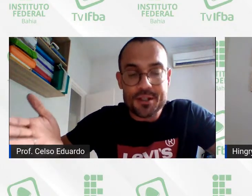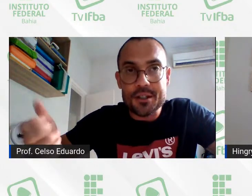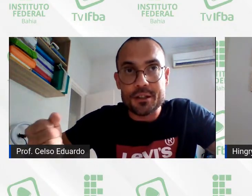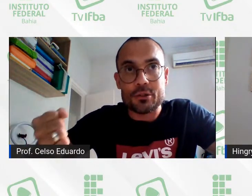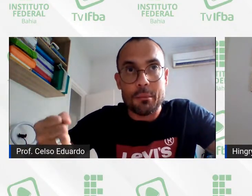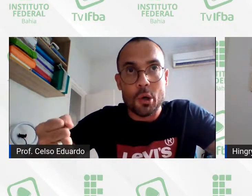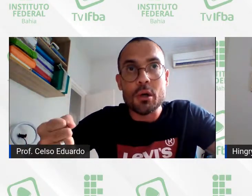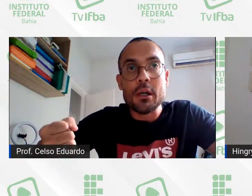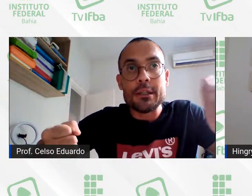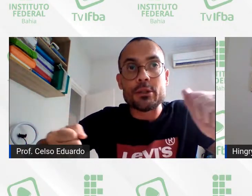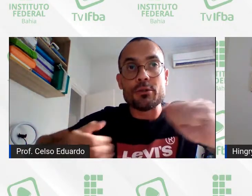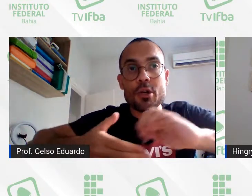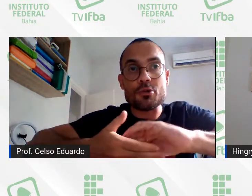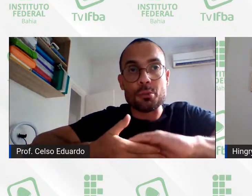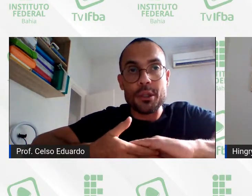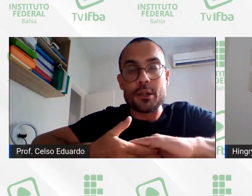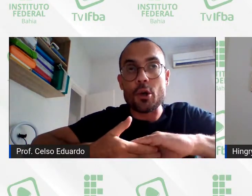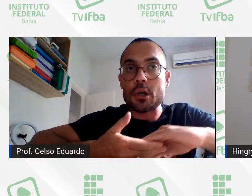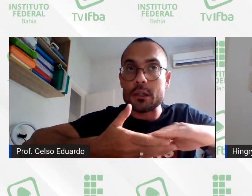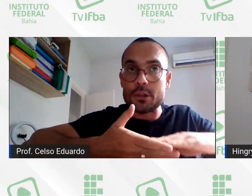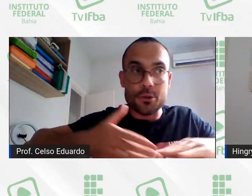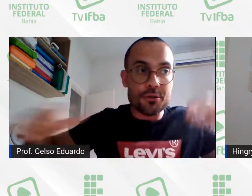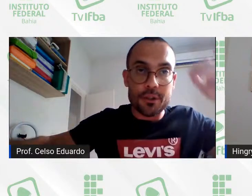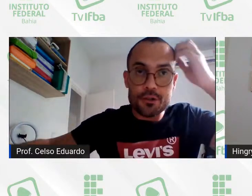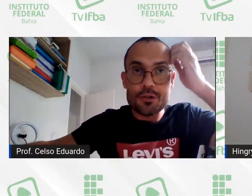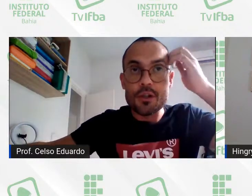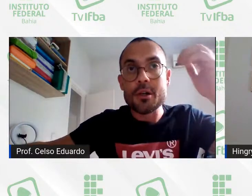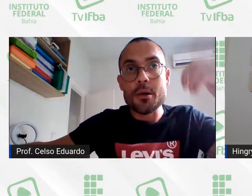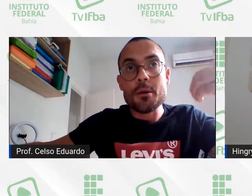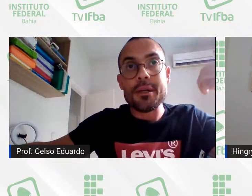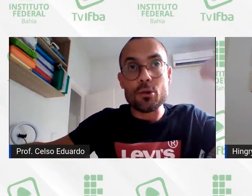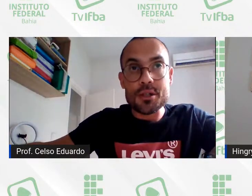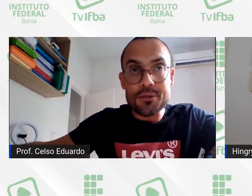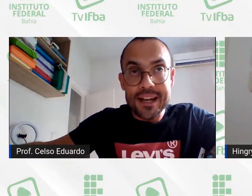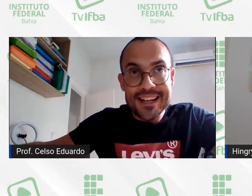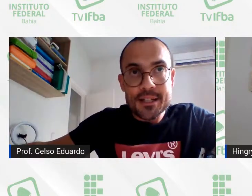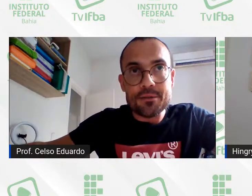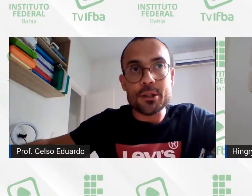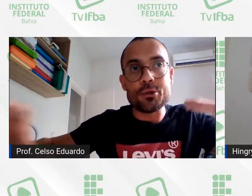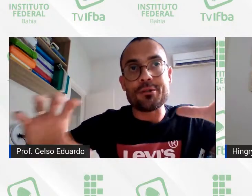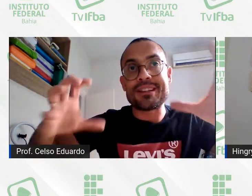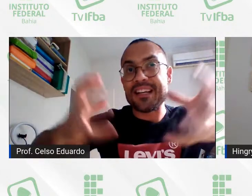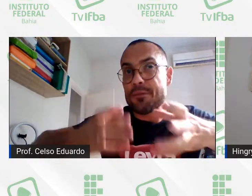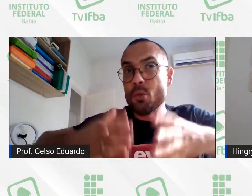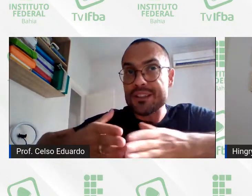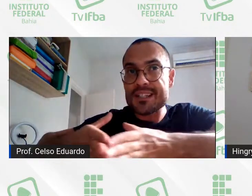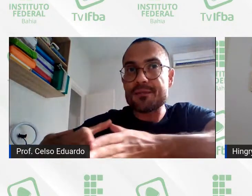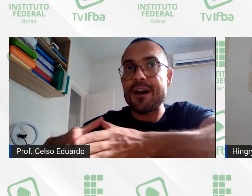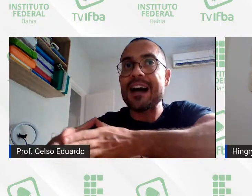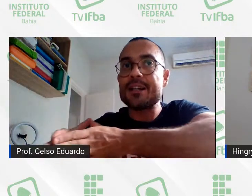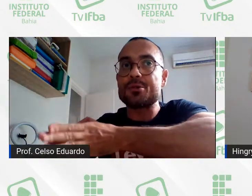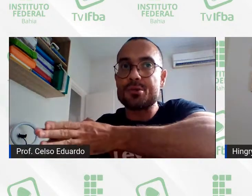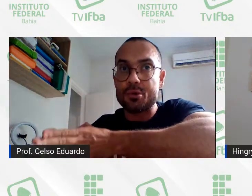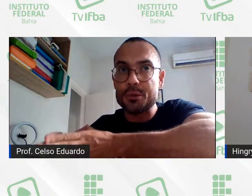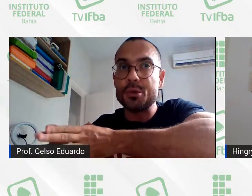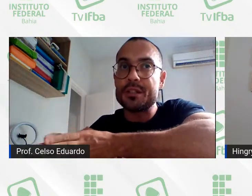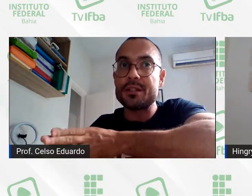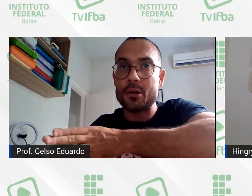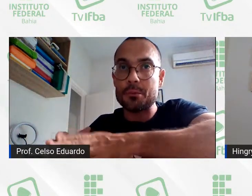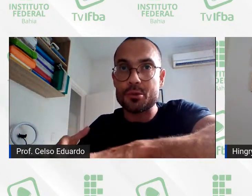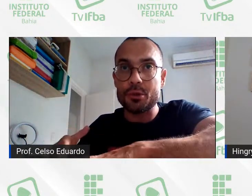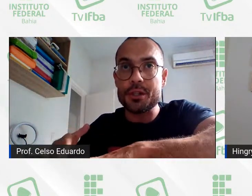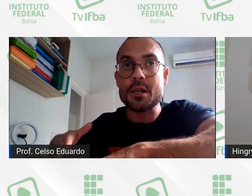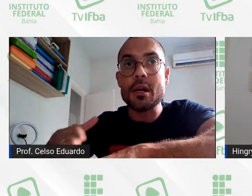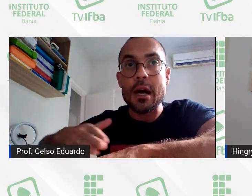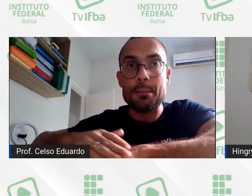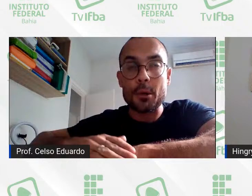pandemia que estamos vivenciando, tá bom? Então eu vou assumir, tá colocando aqui os vídeos. Inclusive esse vídeo que teve muitas falhas no som,